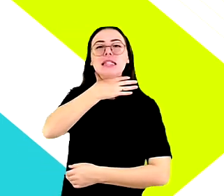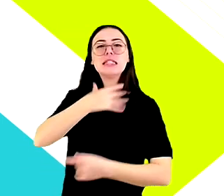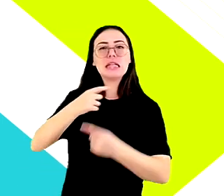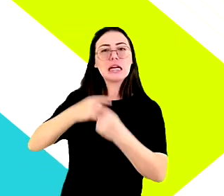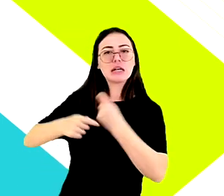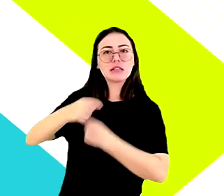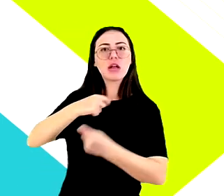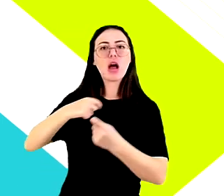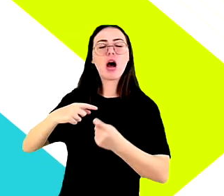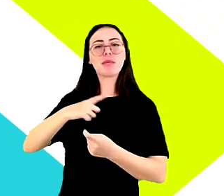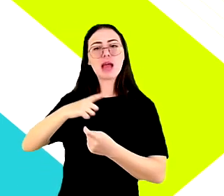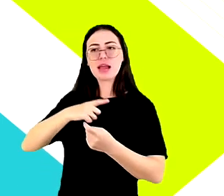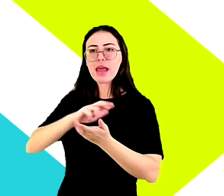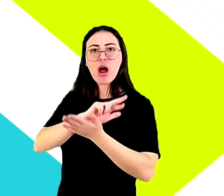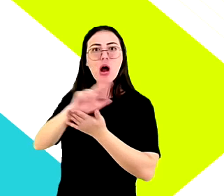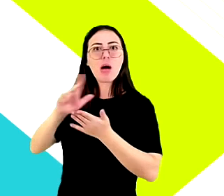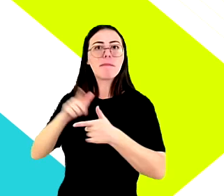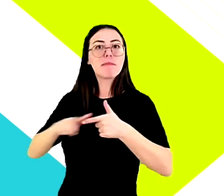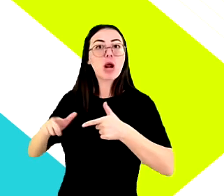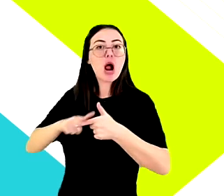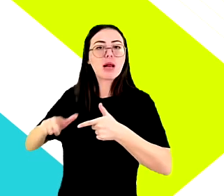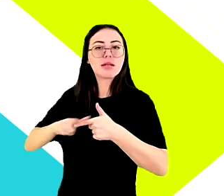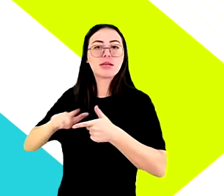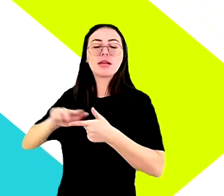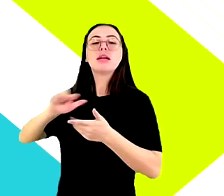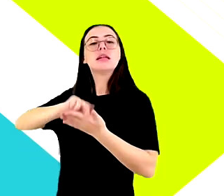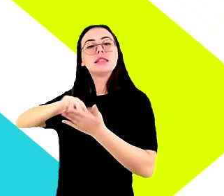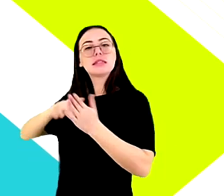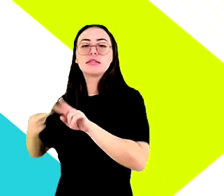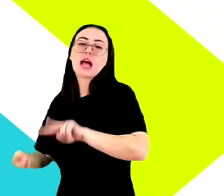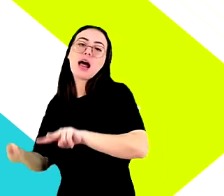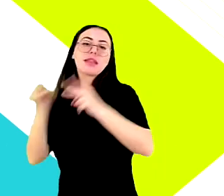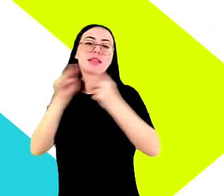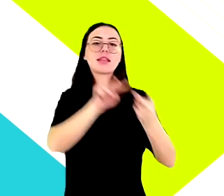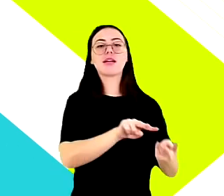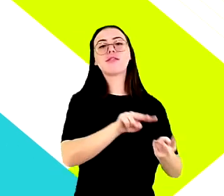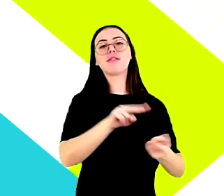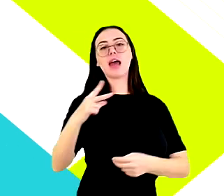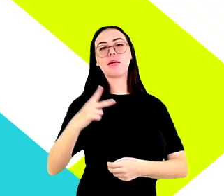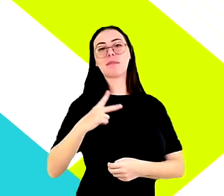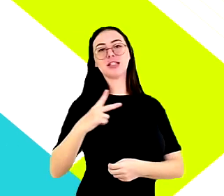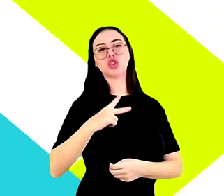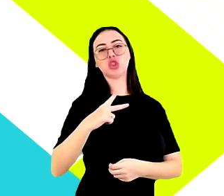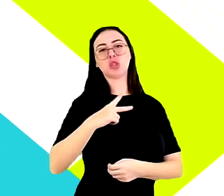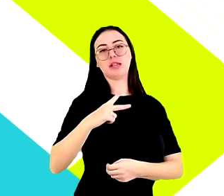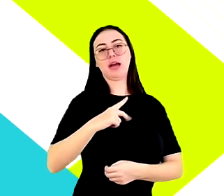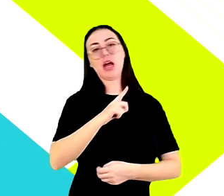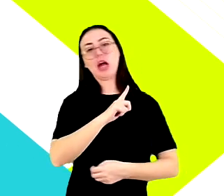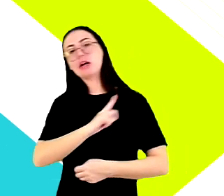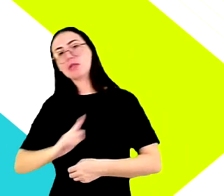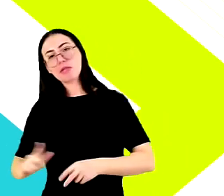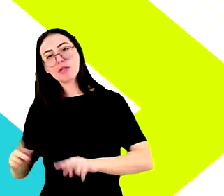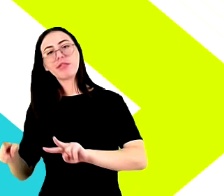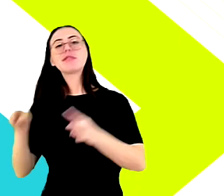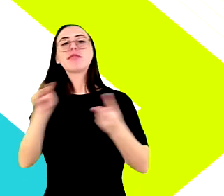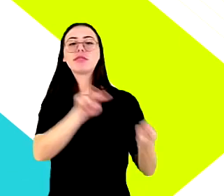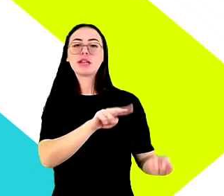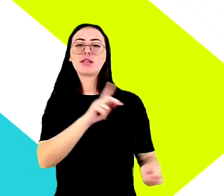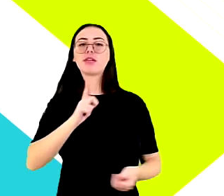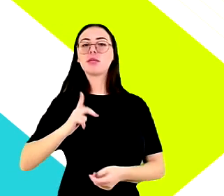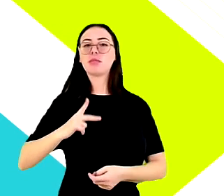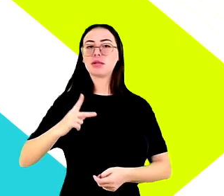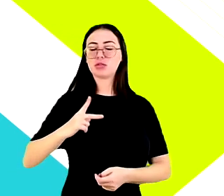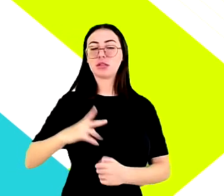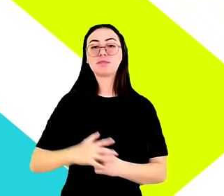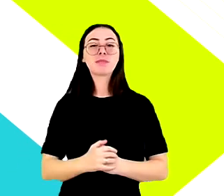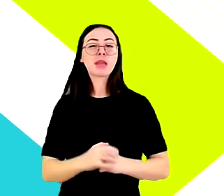privado de todo o subsídio e toda a manutenção da saúde no Brasil. E a saúde no Brasil, na verdade, ela foi criada com base nas empresas, lá